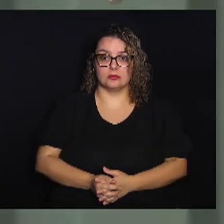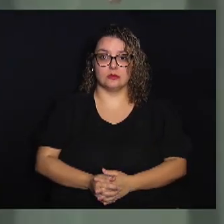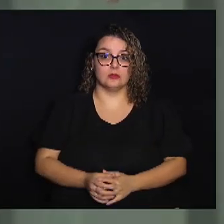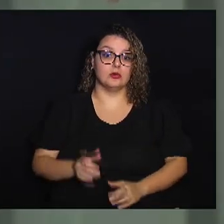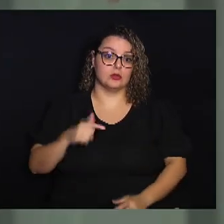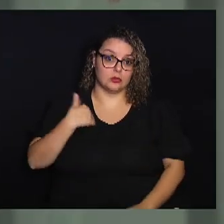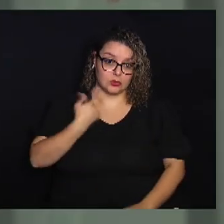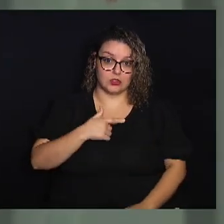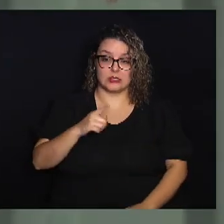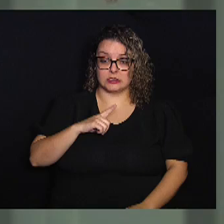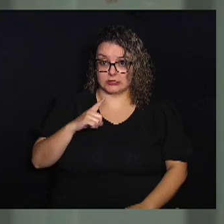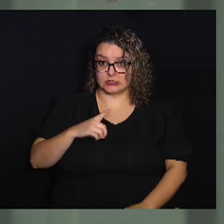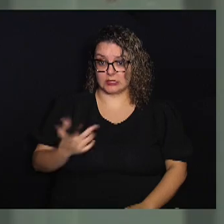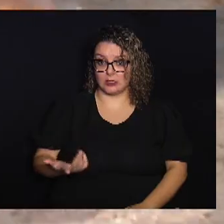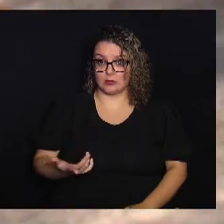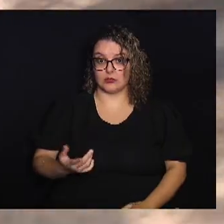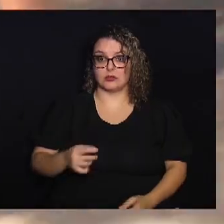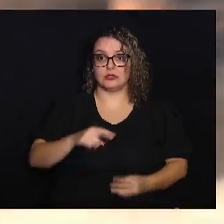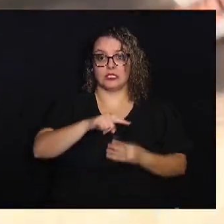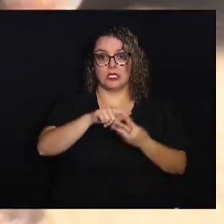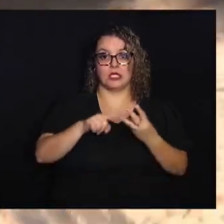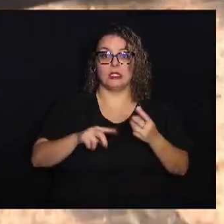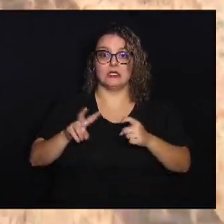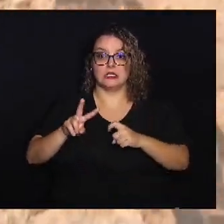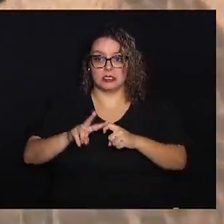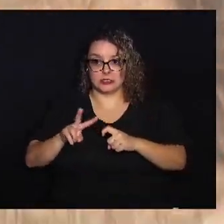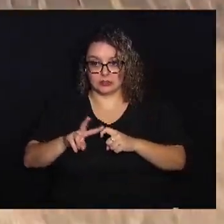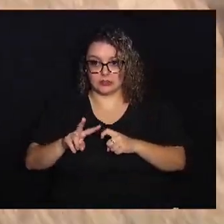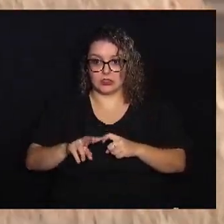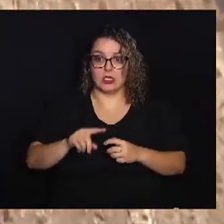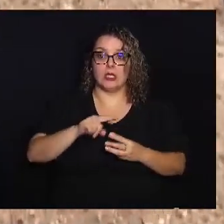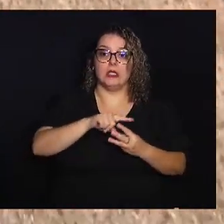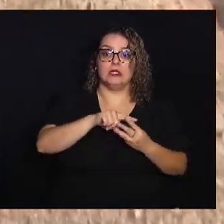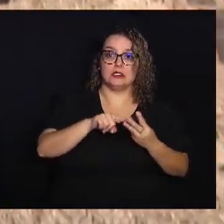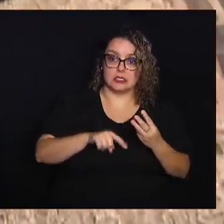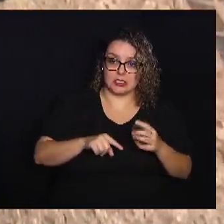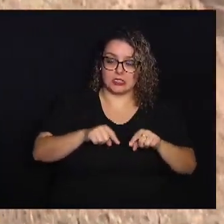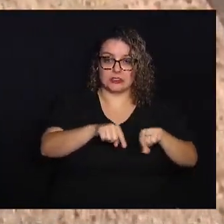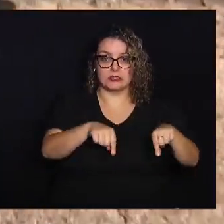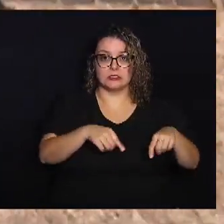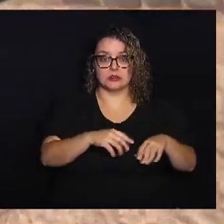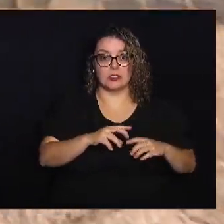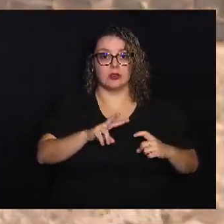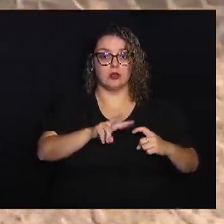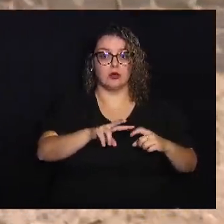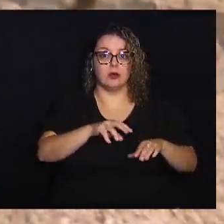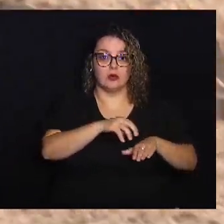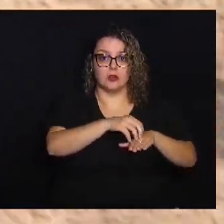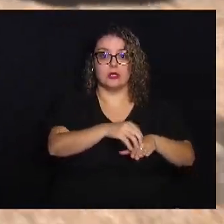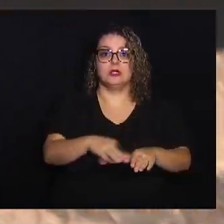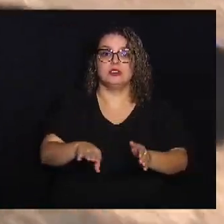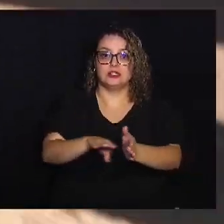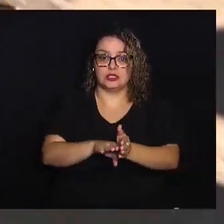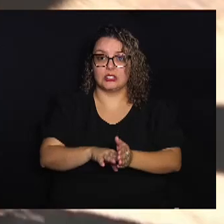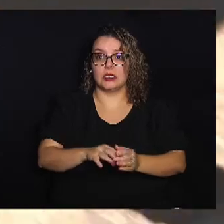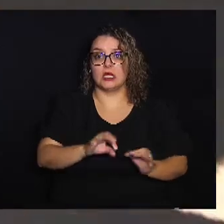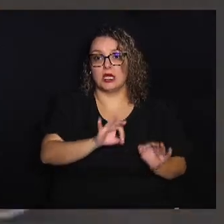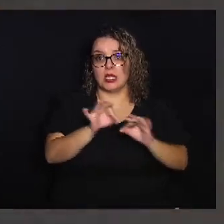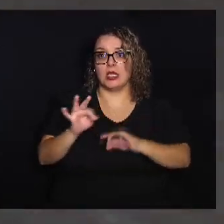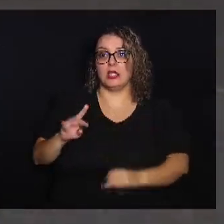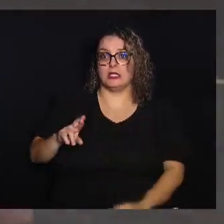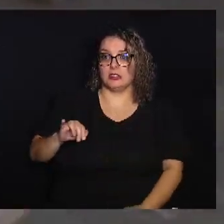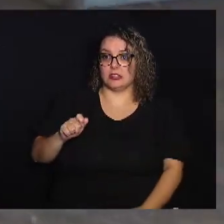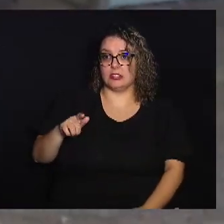Nós contemos, né? Nós somos em 3 veterinários, 3 consultórios, então é só chegar, fazer a triagem, trazendo,